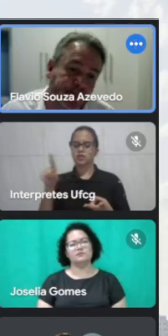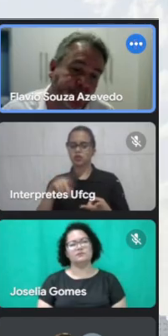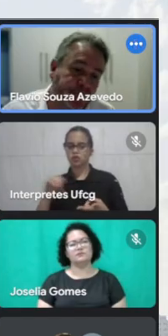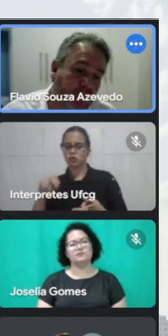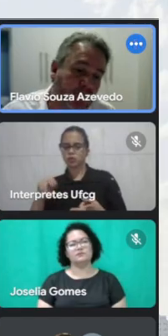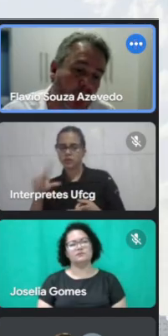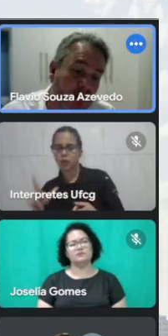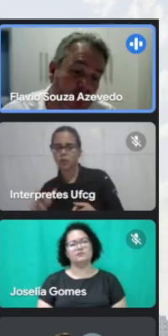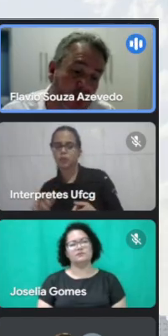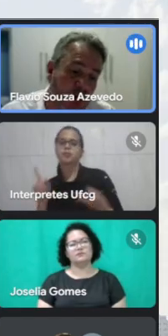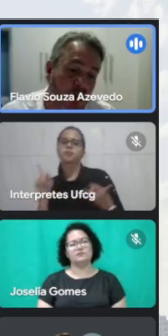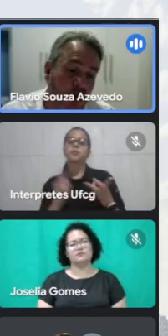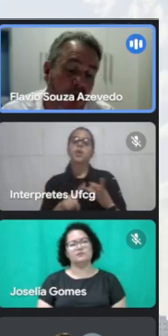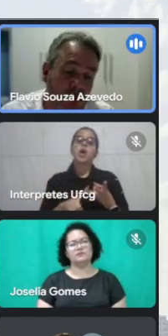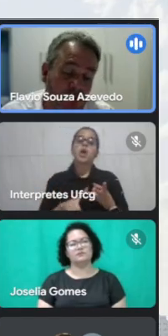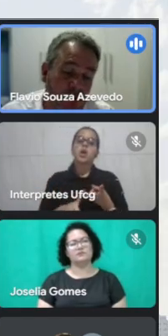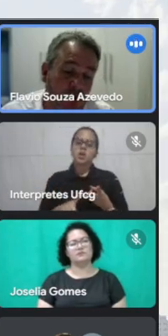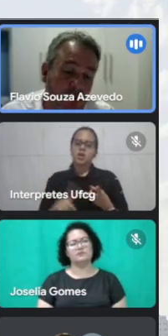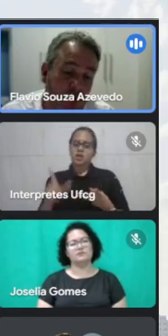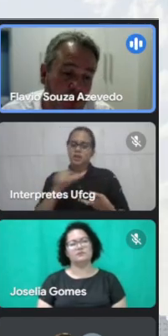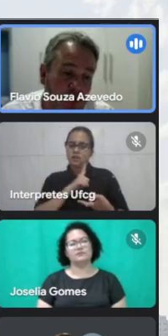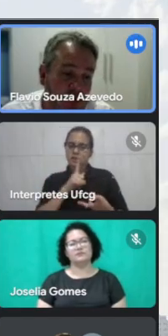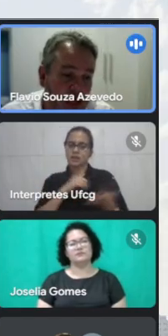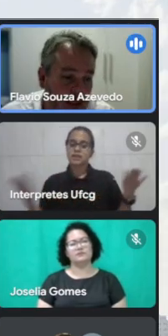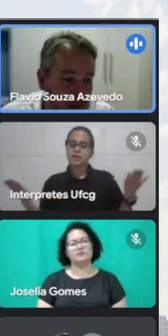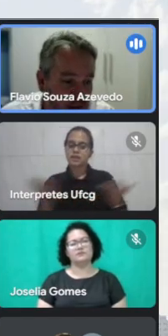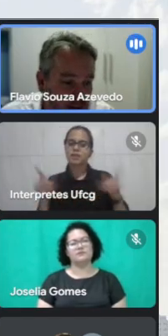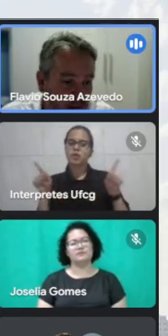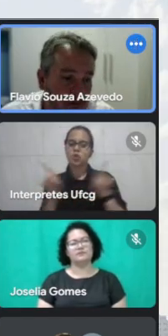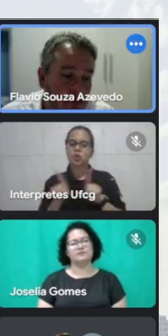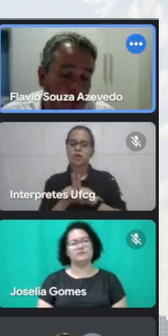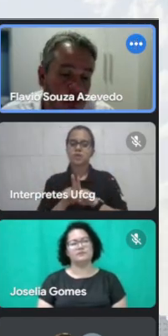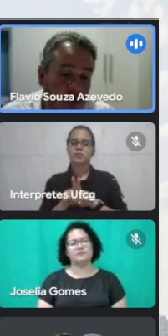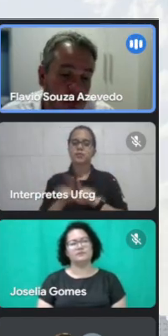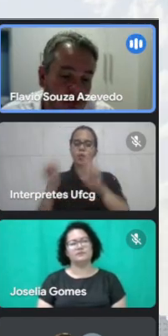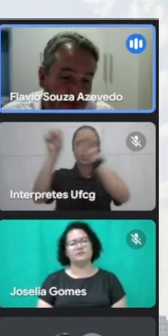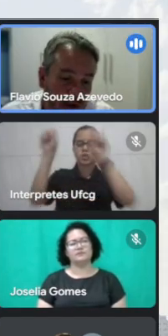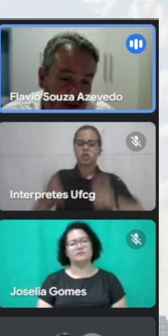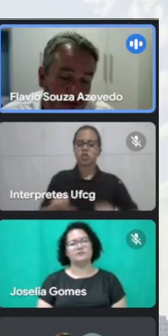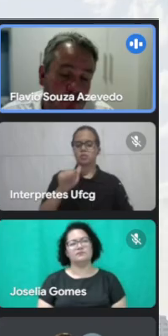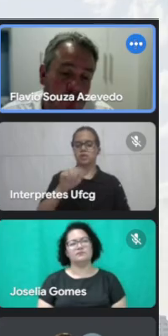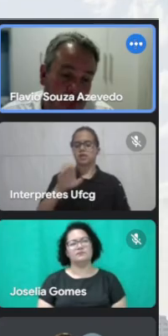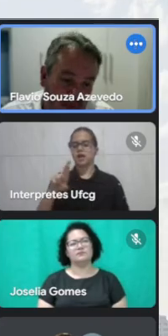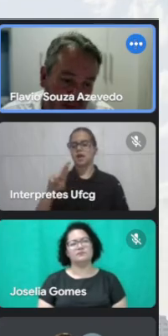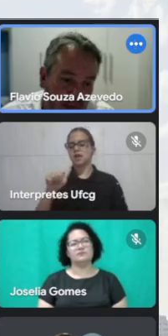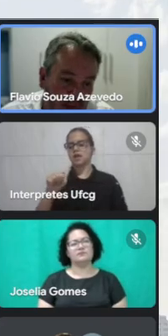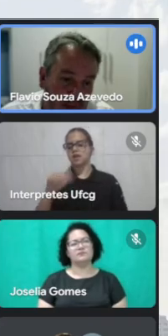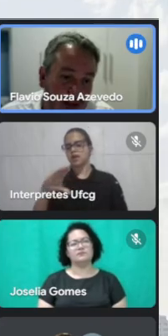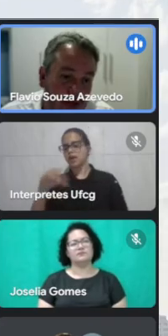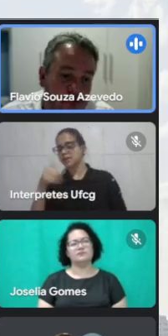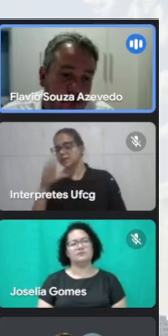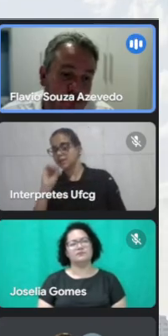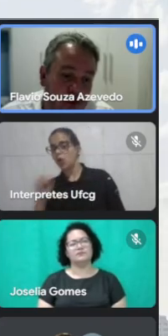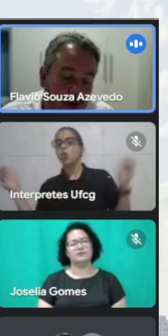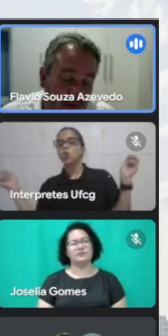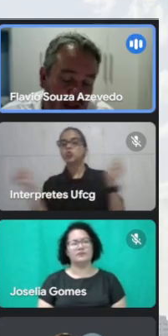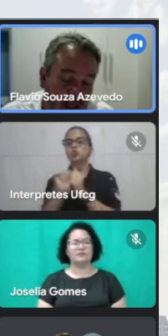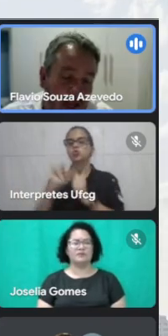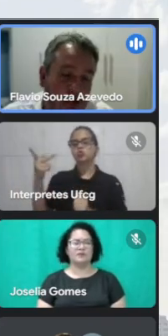sistema horizontal com aeração. Então, ele potencializa, né, os efeitos, né, benéficos